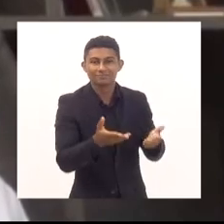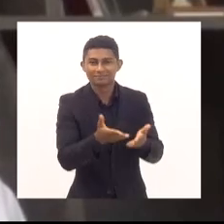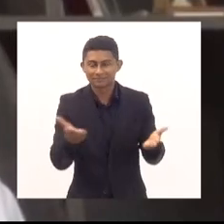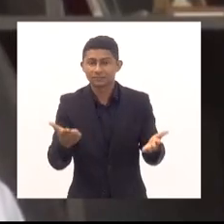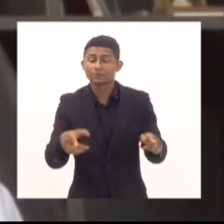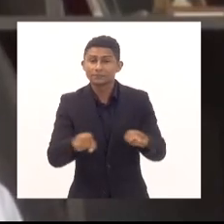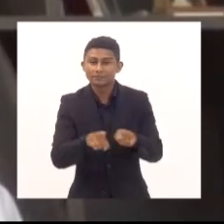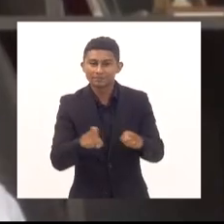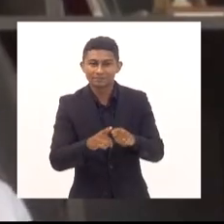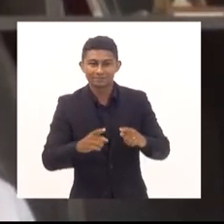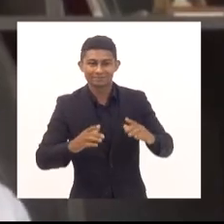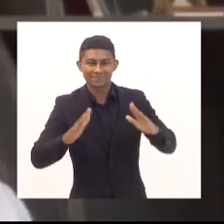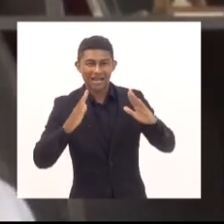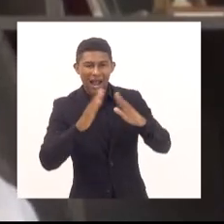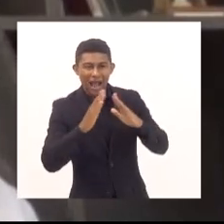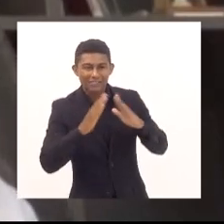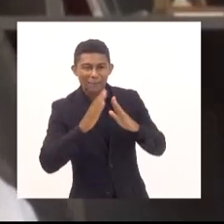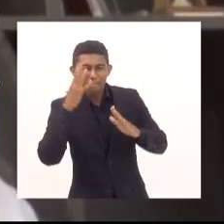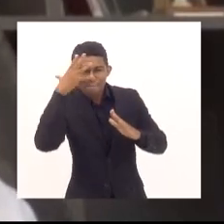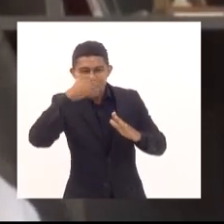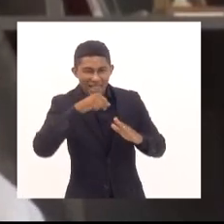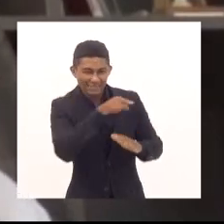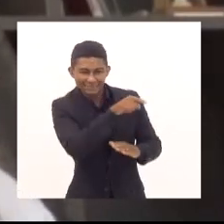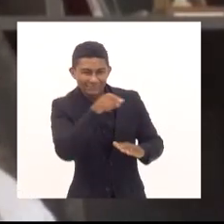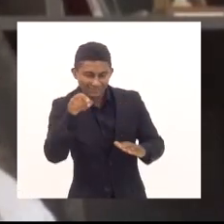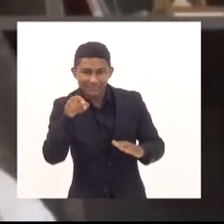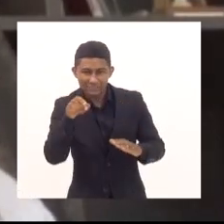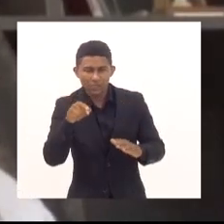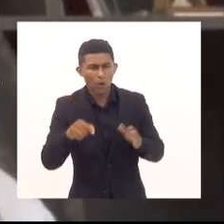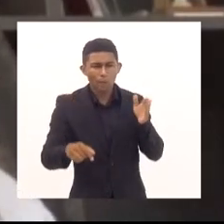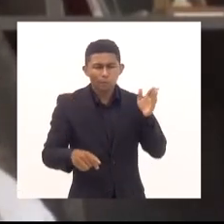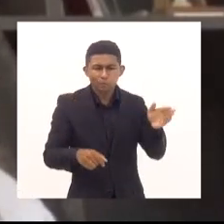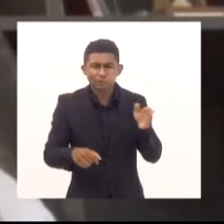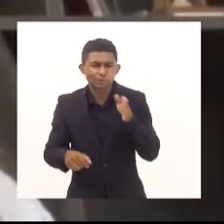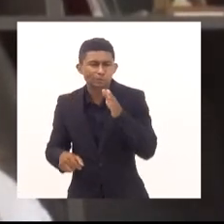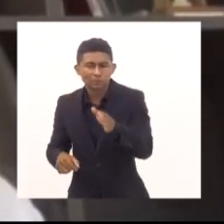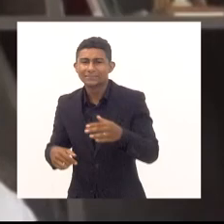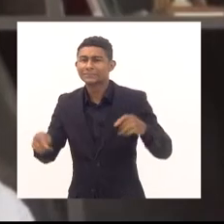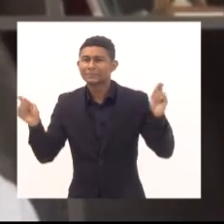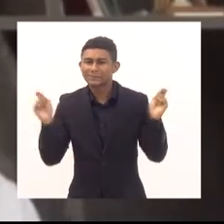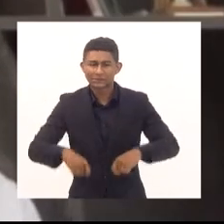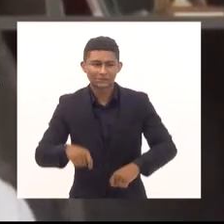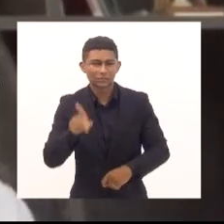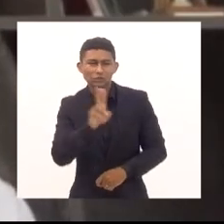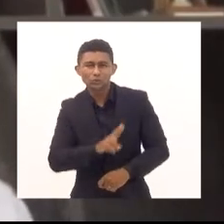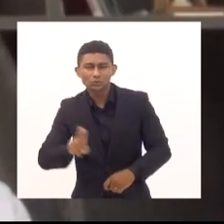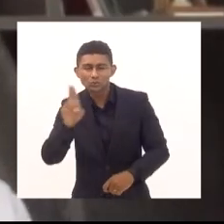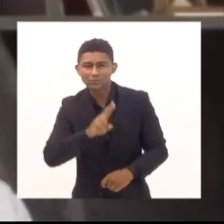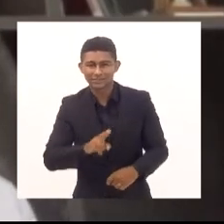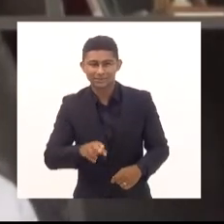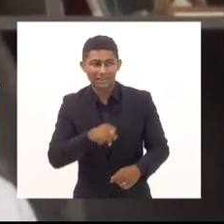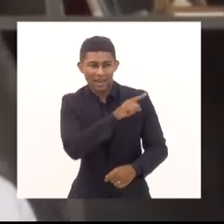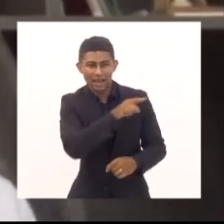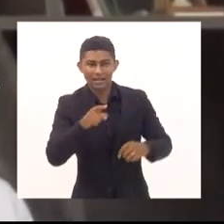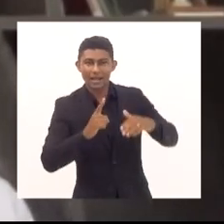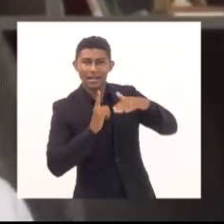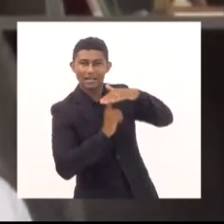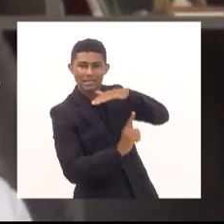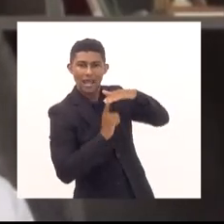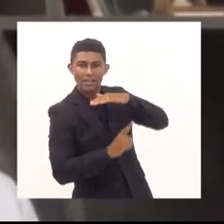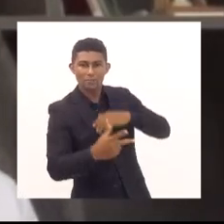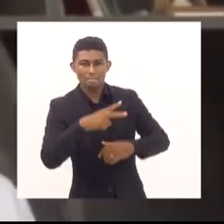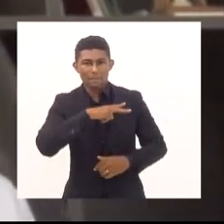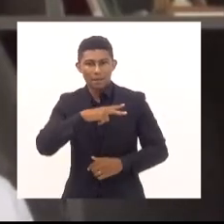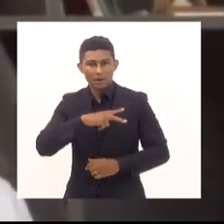de beleza popular não estavam funcionando, poderiam estar usando o espaço para atendimento dos seus próprios clientes. E